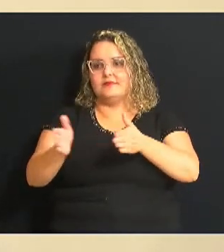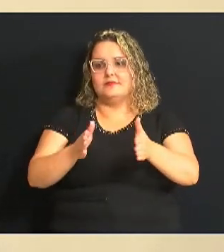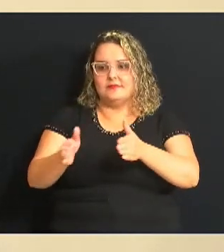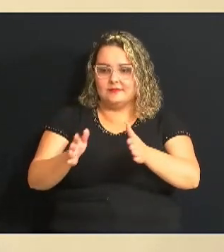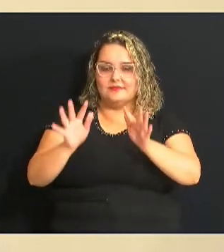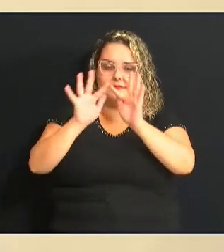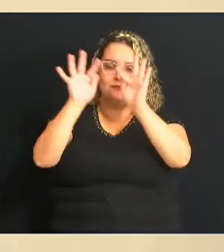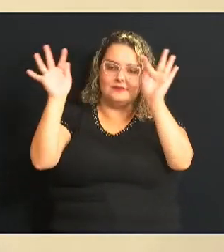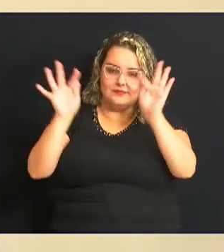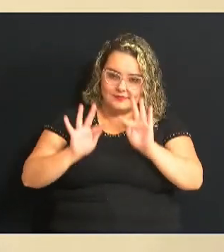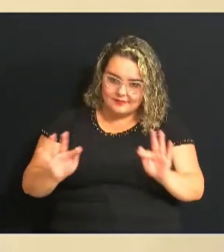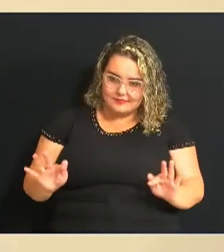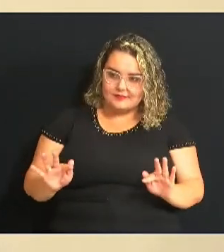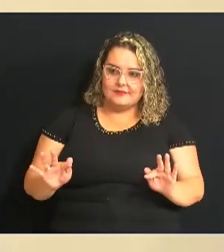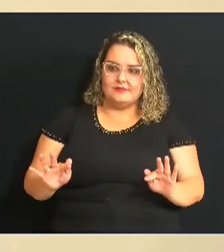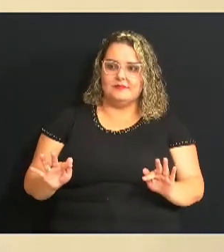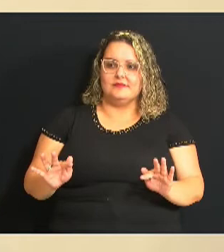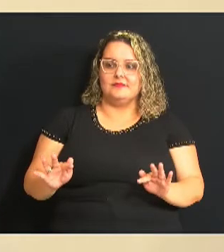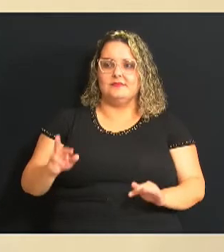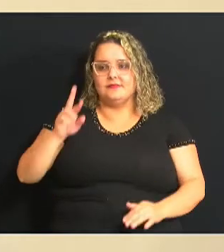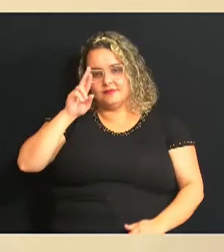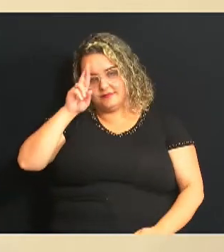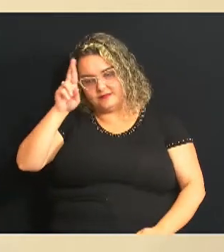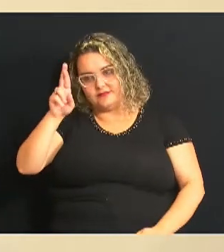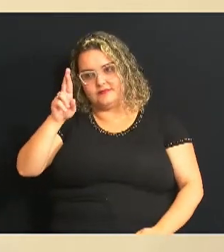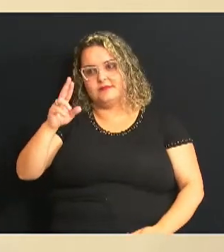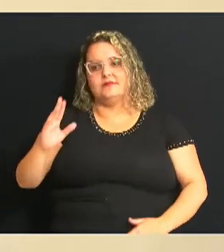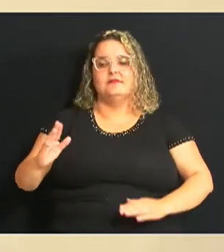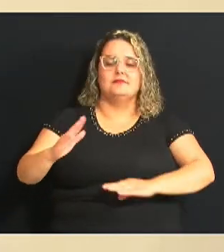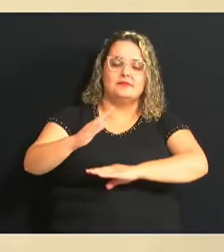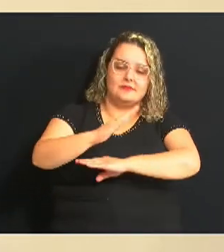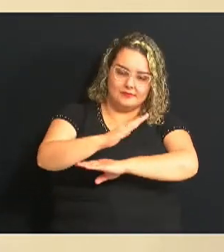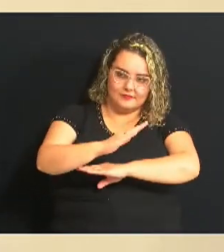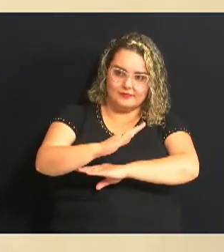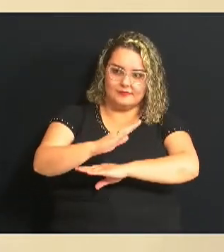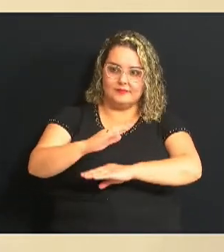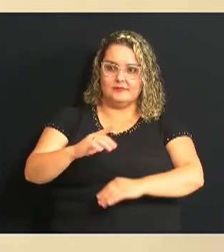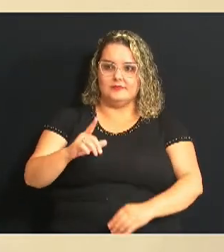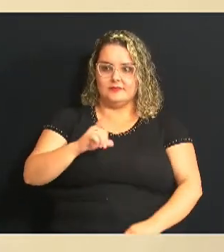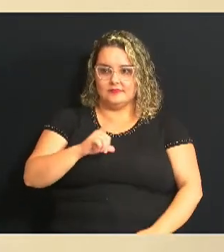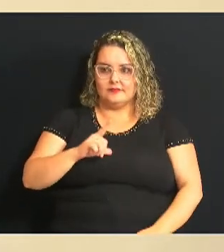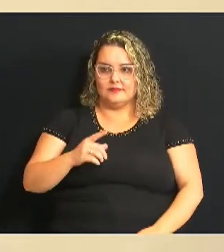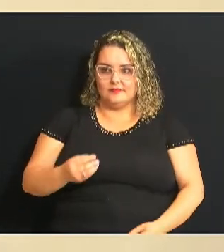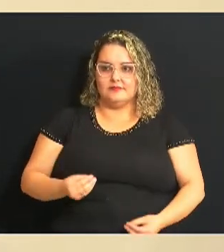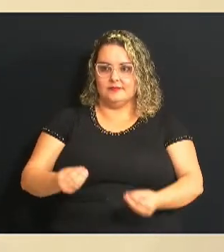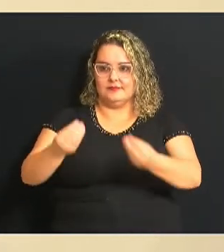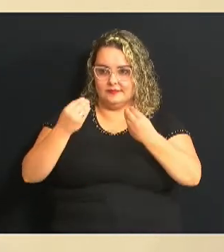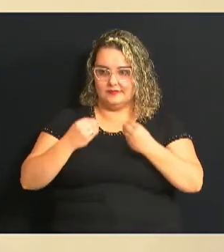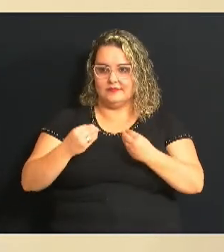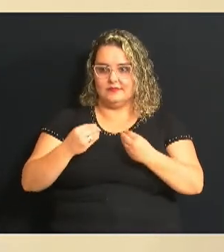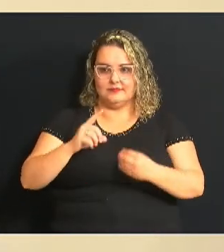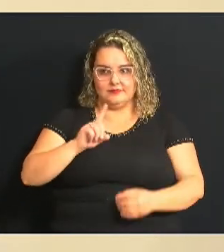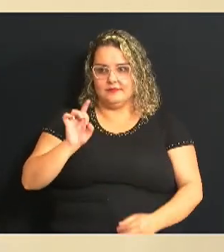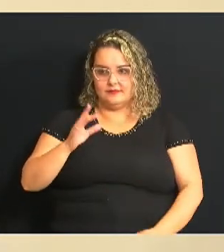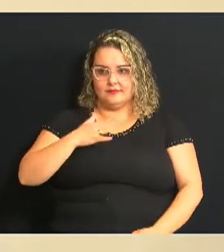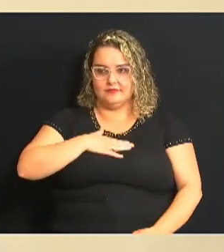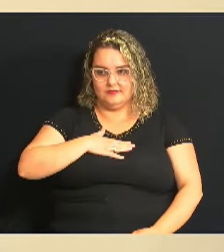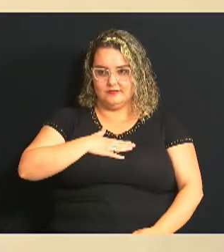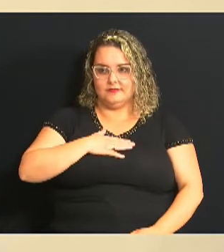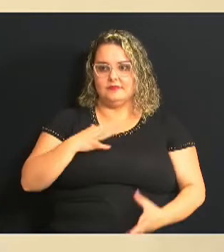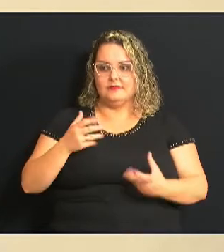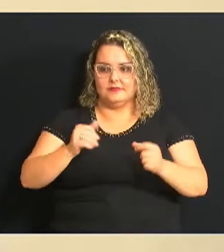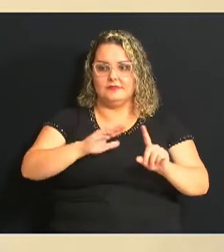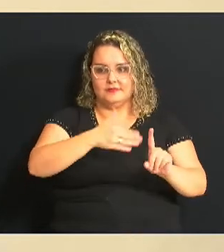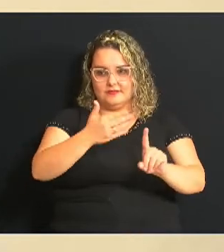feliz que o Senhor e a casa têm proporcionado, não somente a mim, a todos os